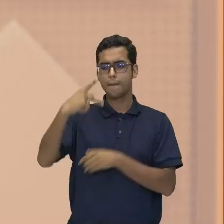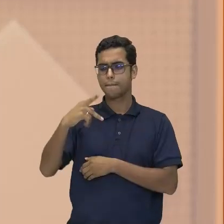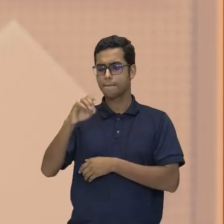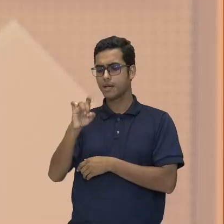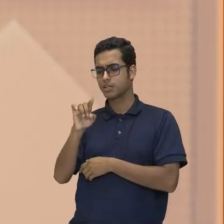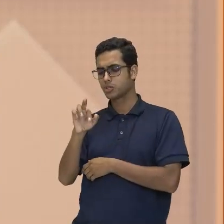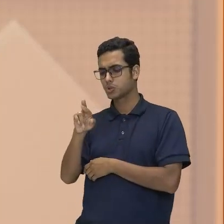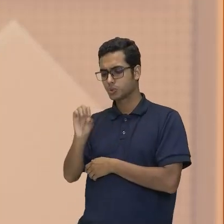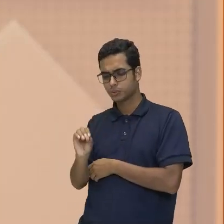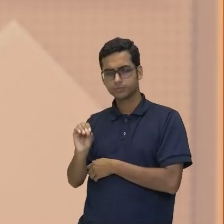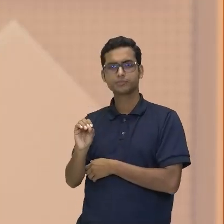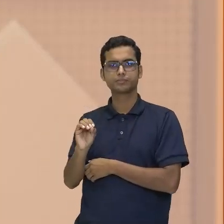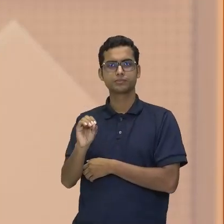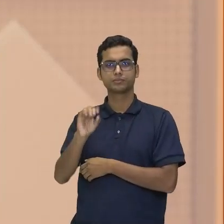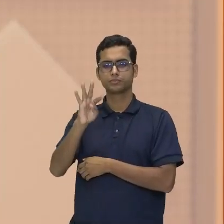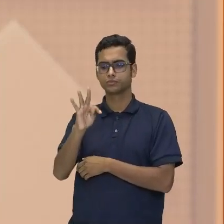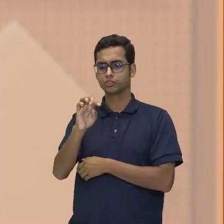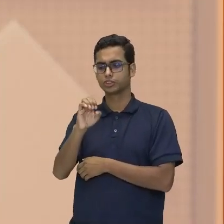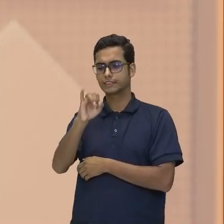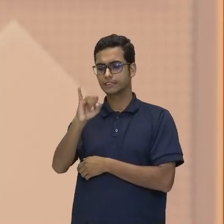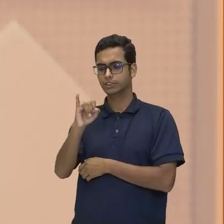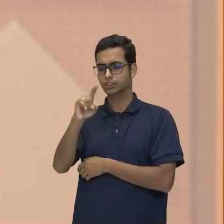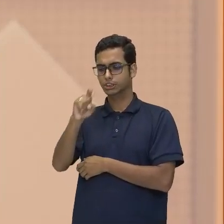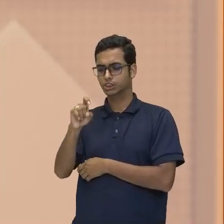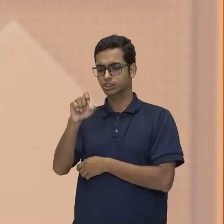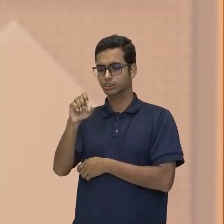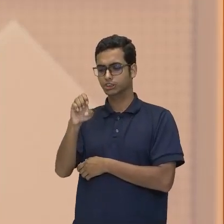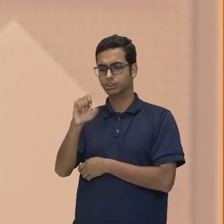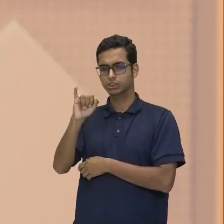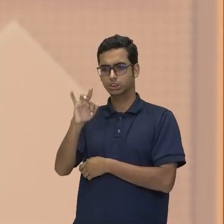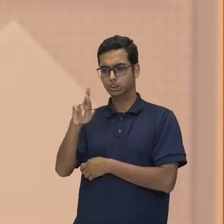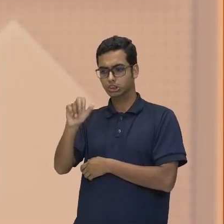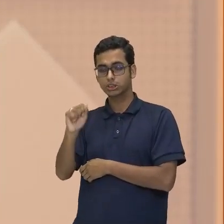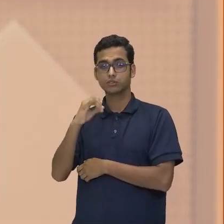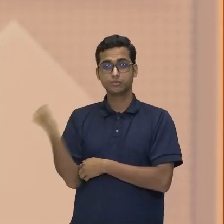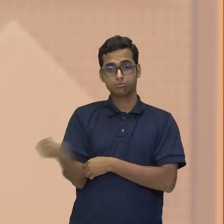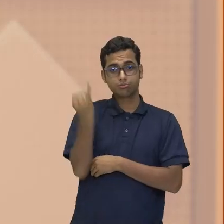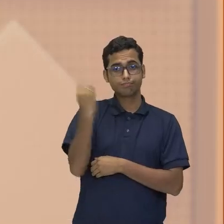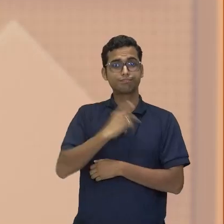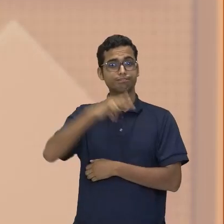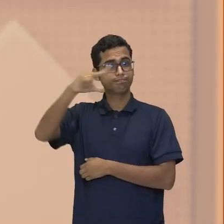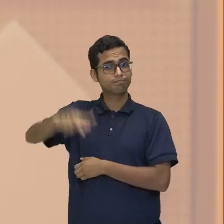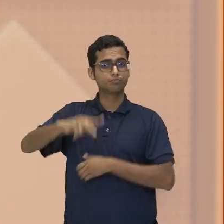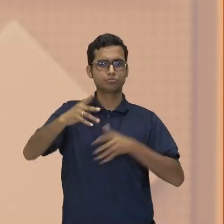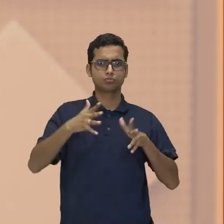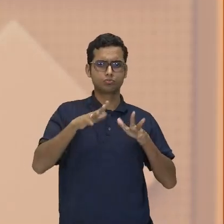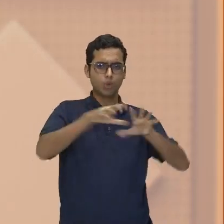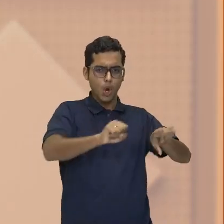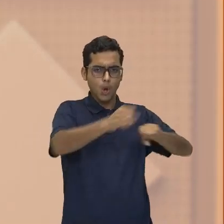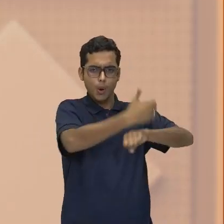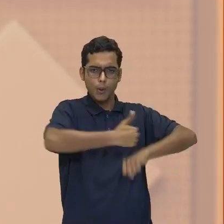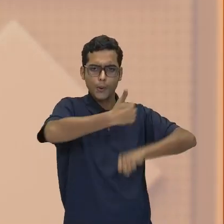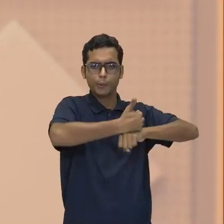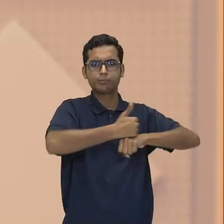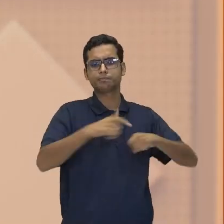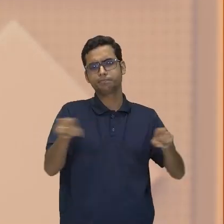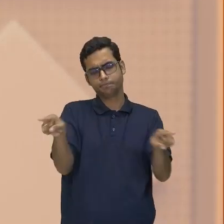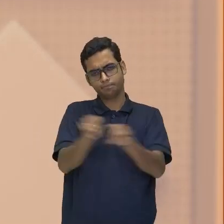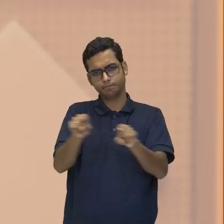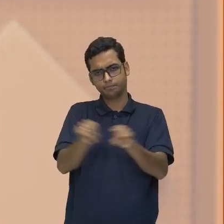fundamental para o domínio português na região e também as missões religiosas